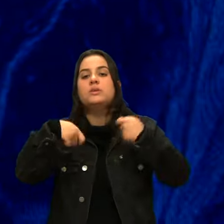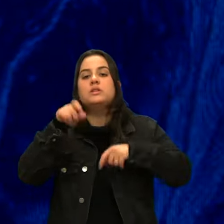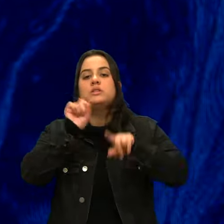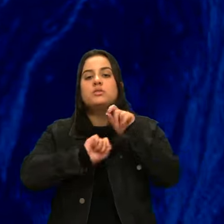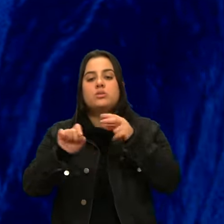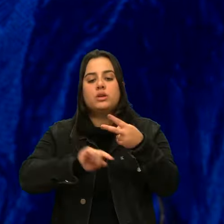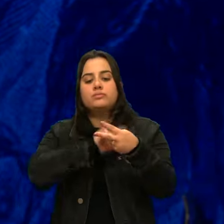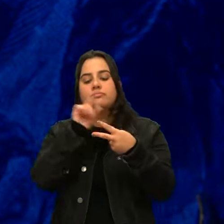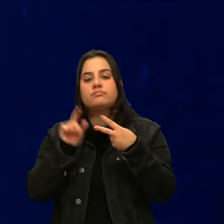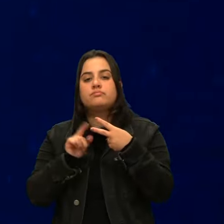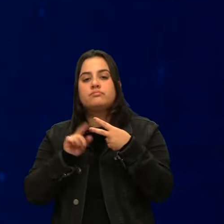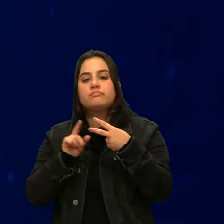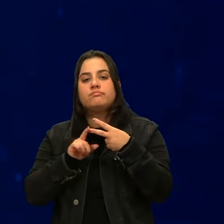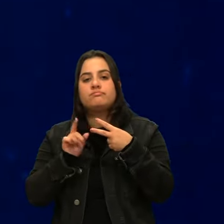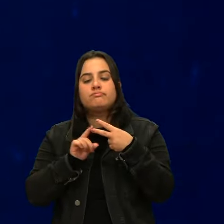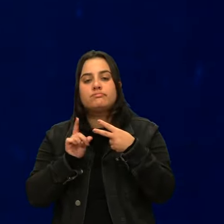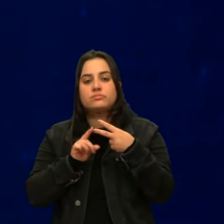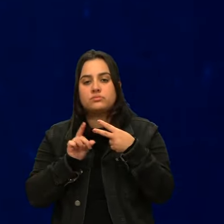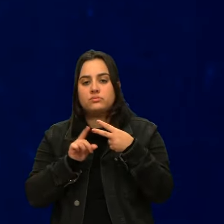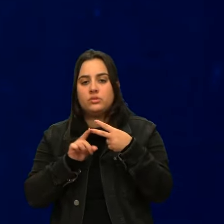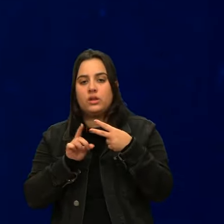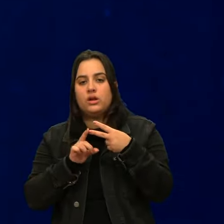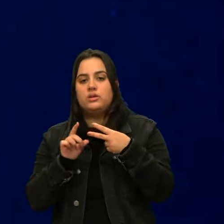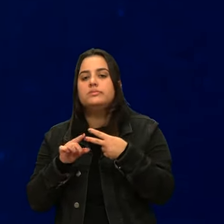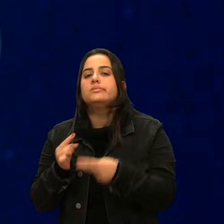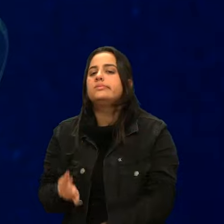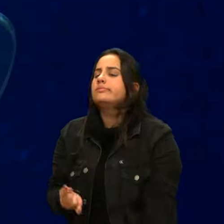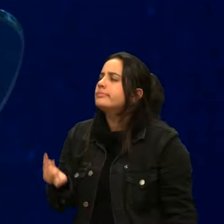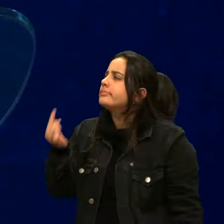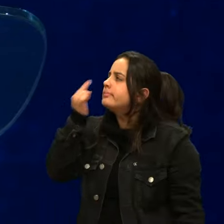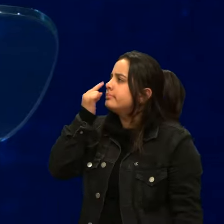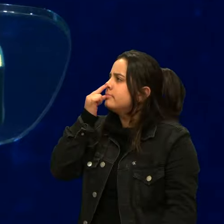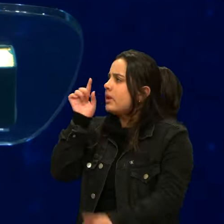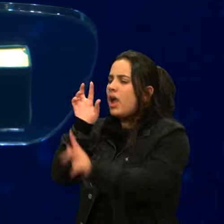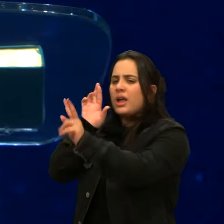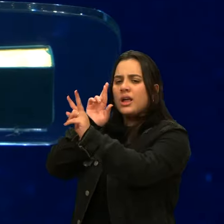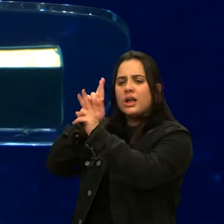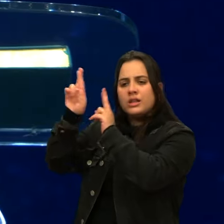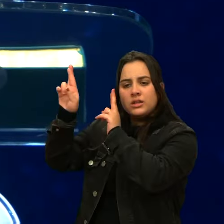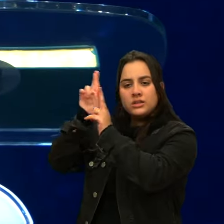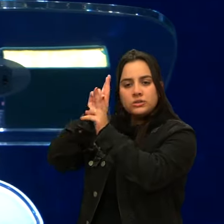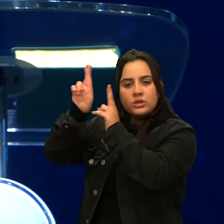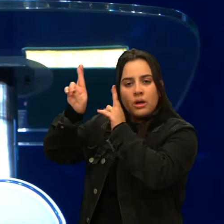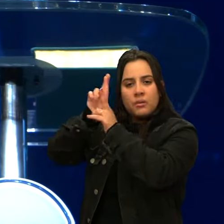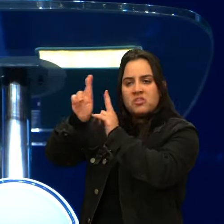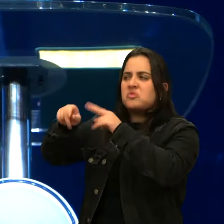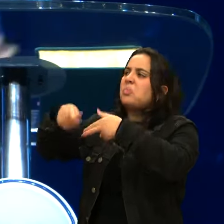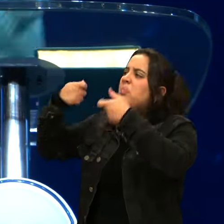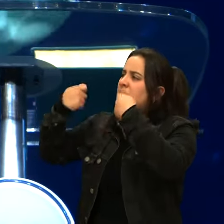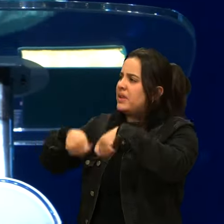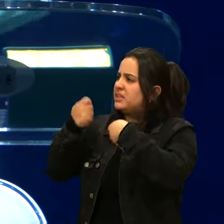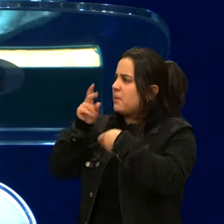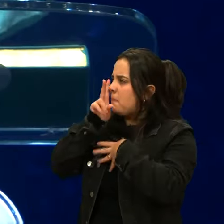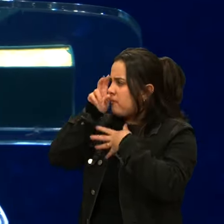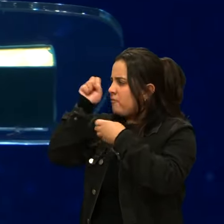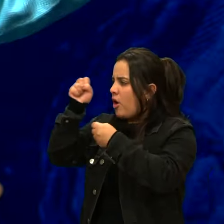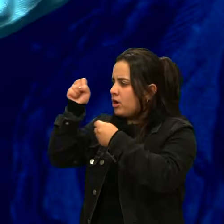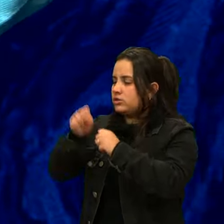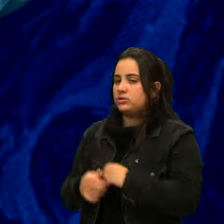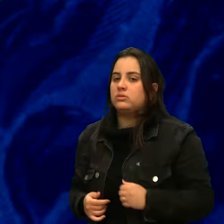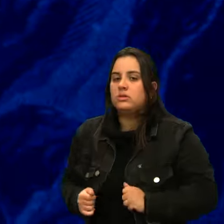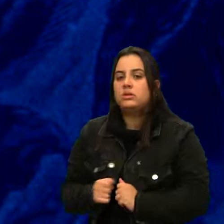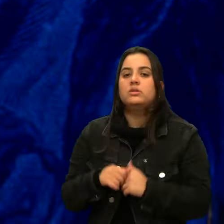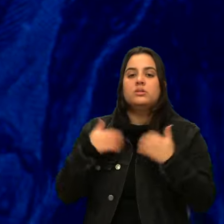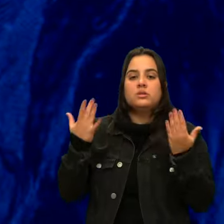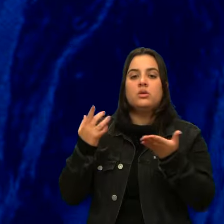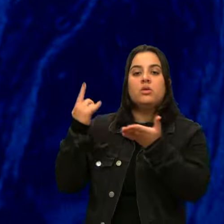relacionamento. Por isso, o segundo ponto de hoje é: invista em relacionamento. Então, vamos lá. Compromisso